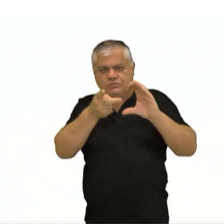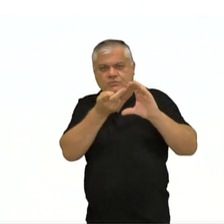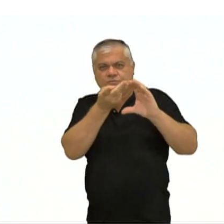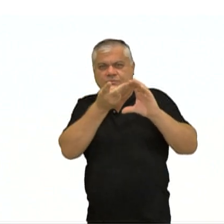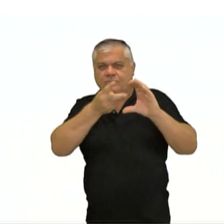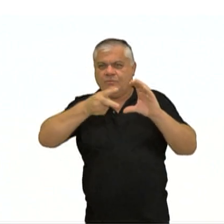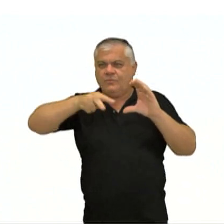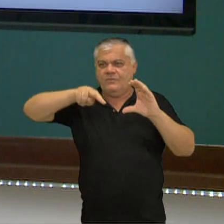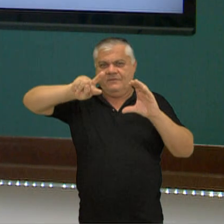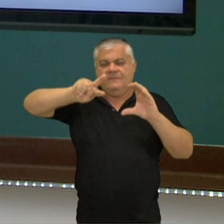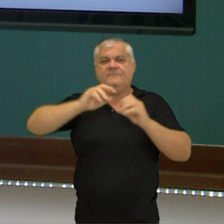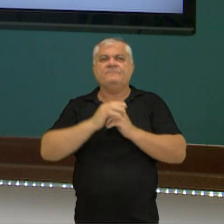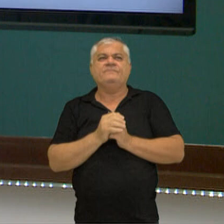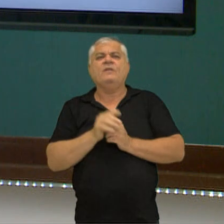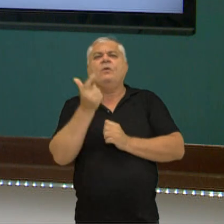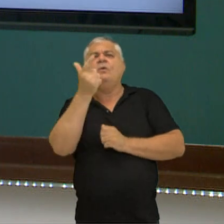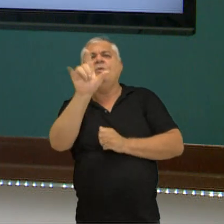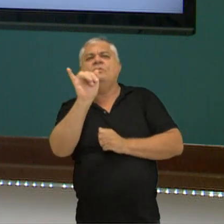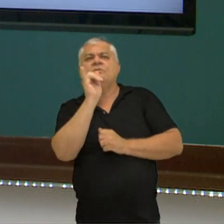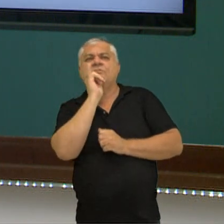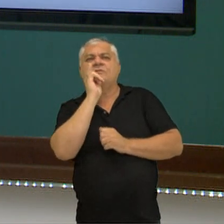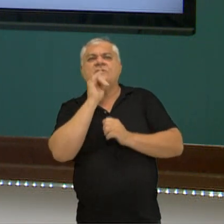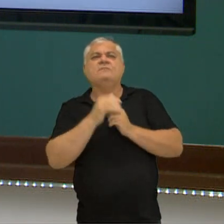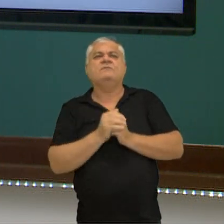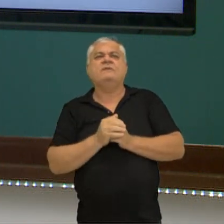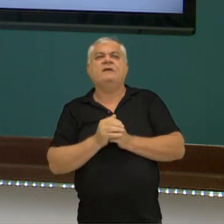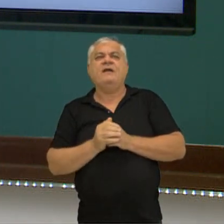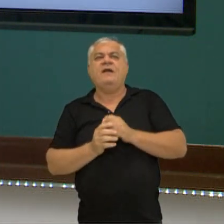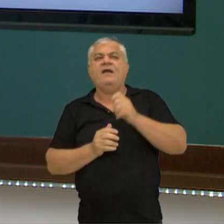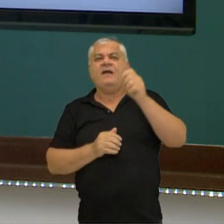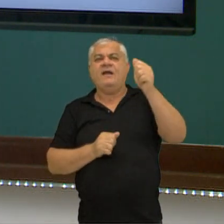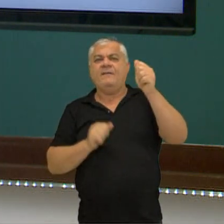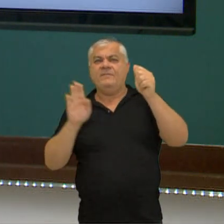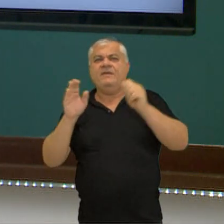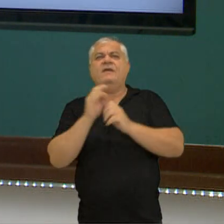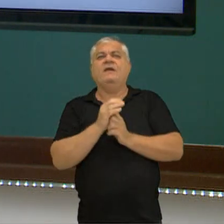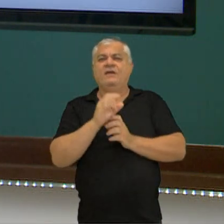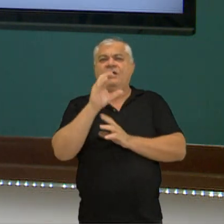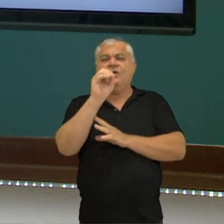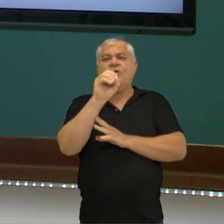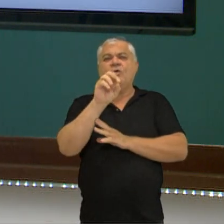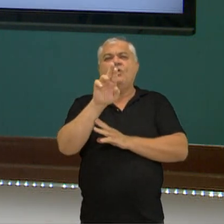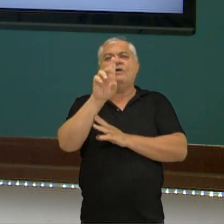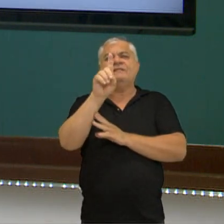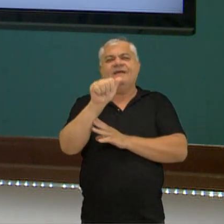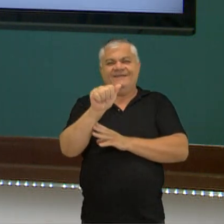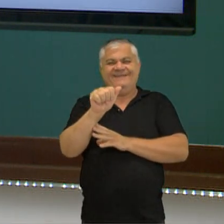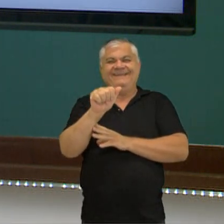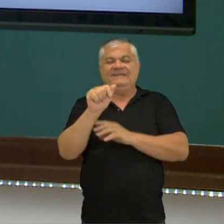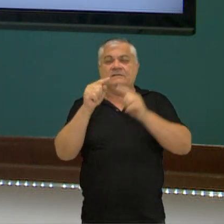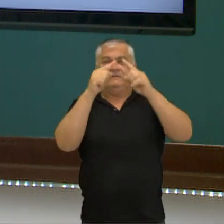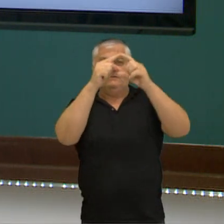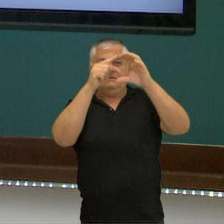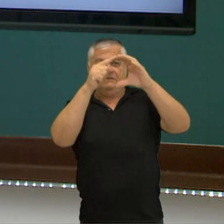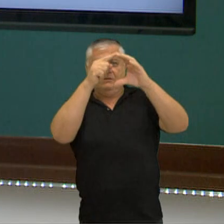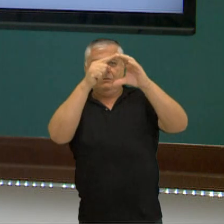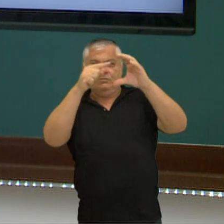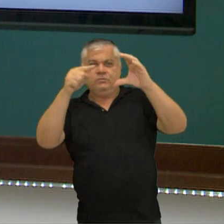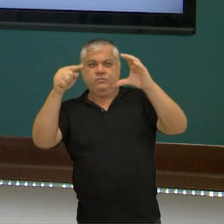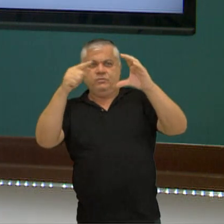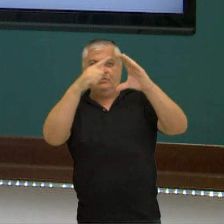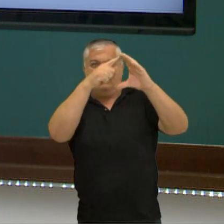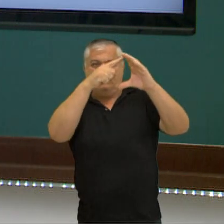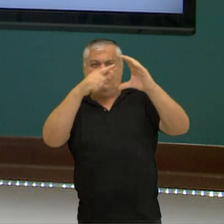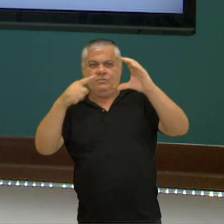Um outro ente que a gente vai utilizar bastante é a corda. A corda é exatamente quando nós